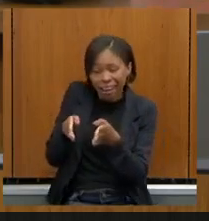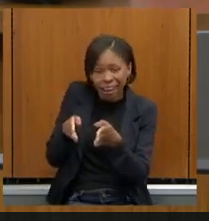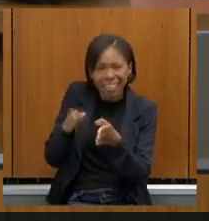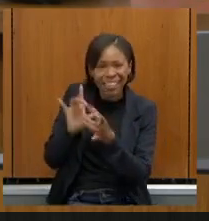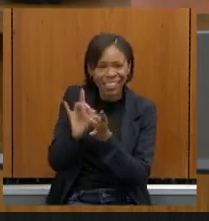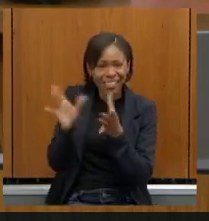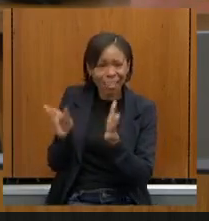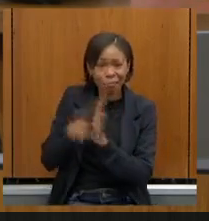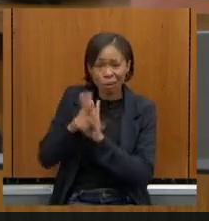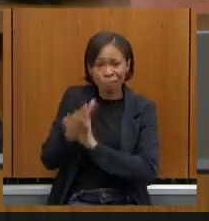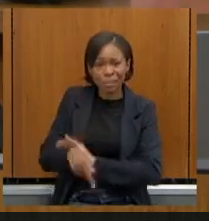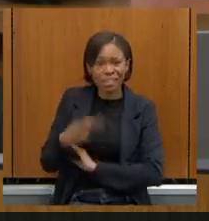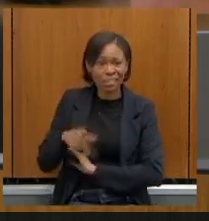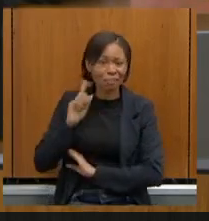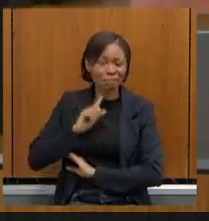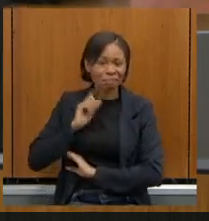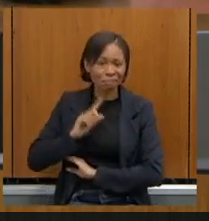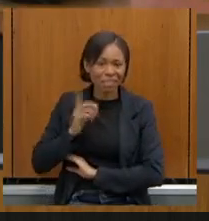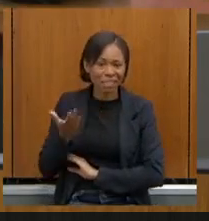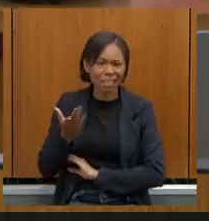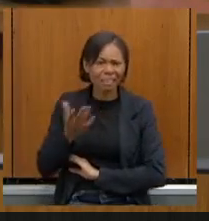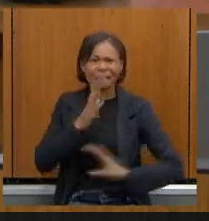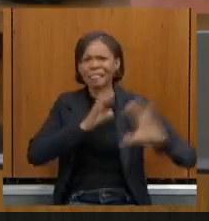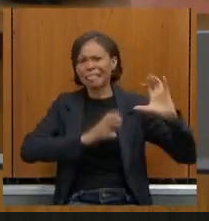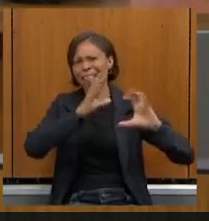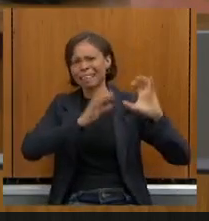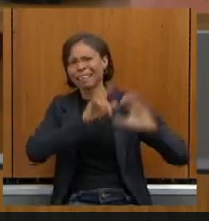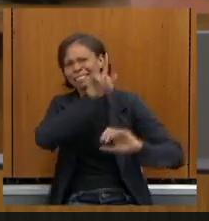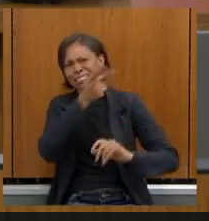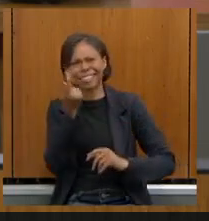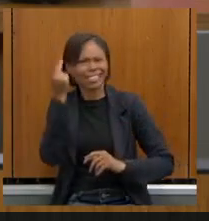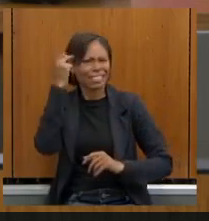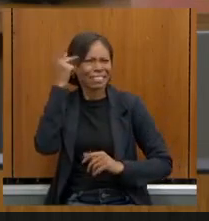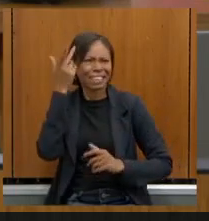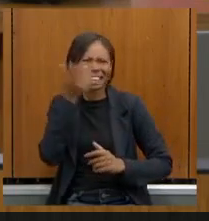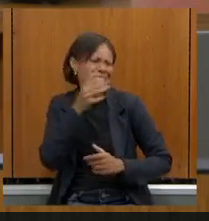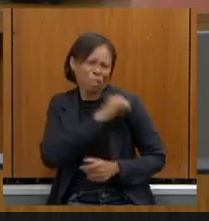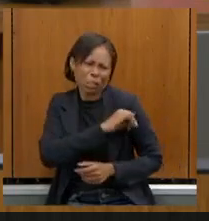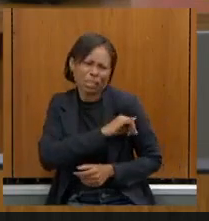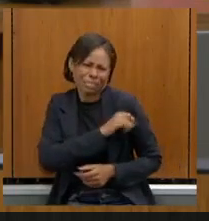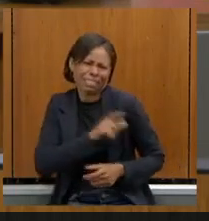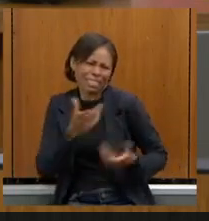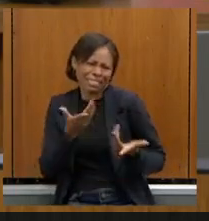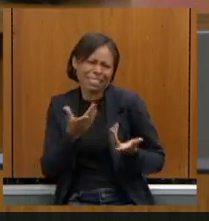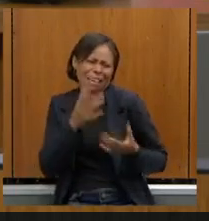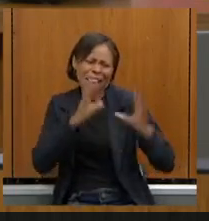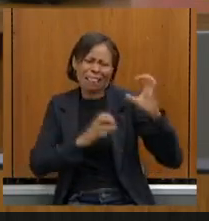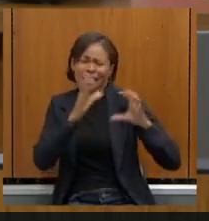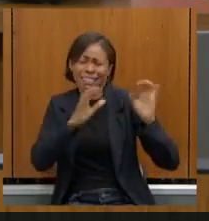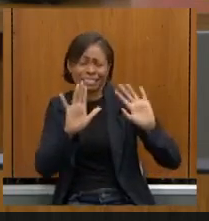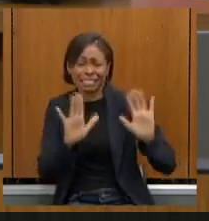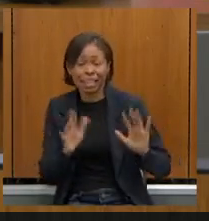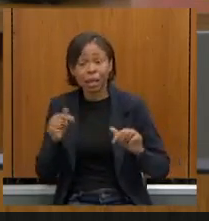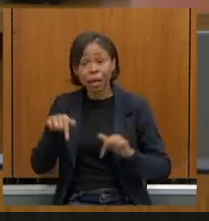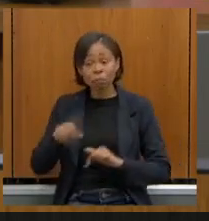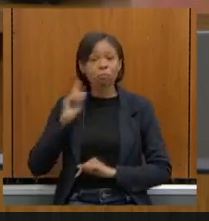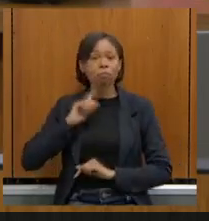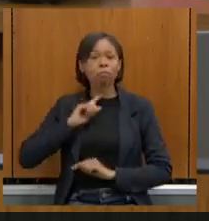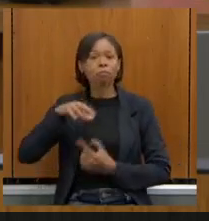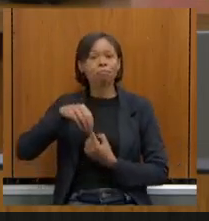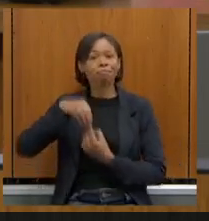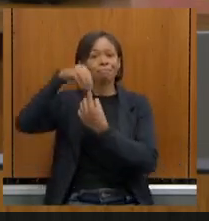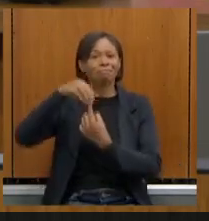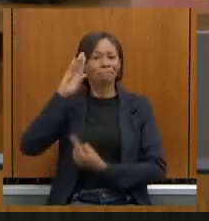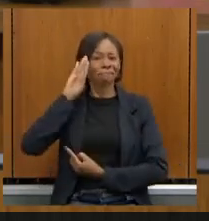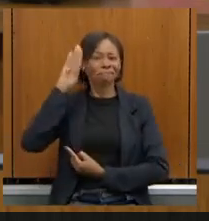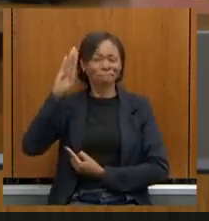briga entre o governo do Distrito Federal e o Rio de Janeiro para lançar o projeto lá. Eu falei assim, gente, Minas Gerais é o centro, não tem jeito. Por isso que eu